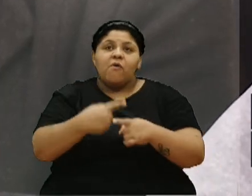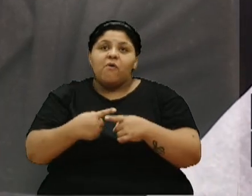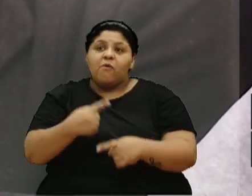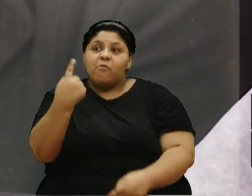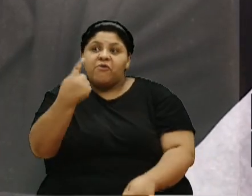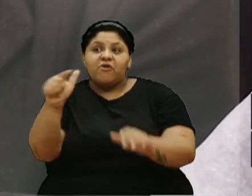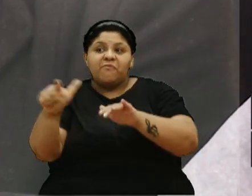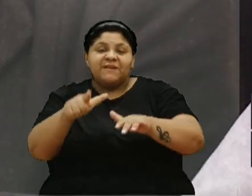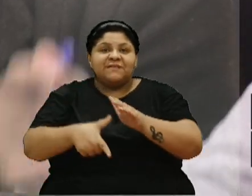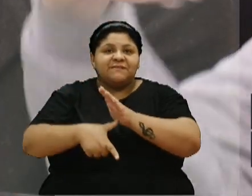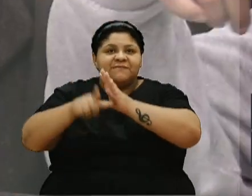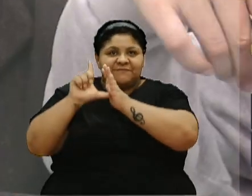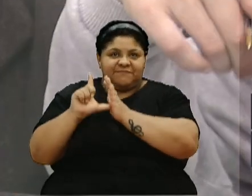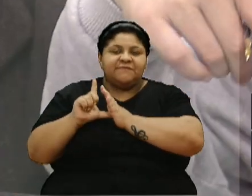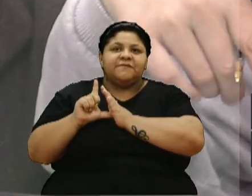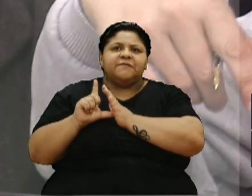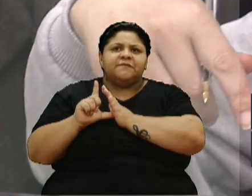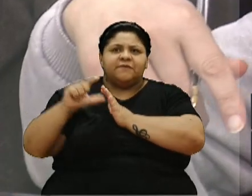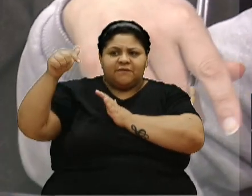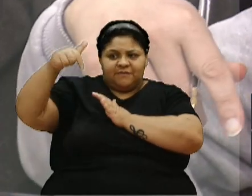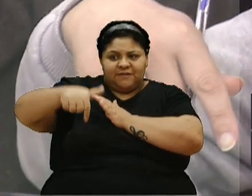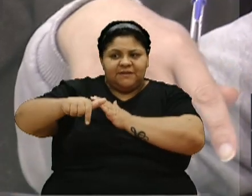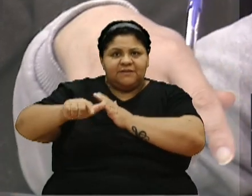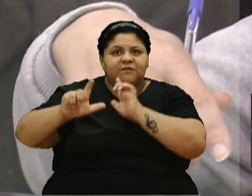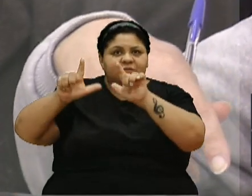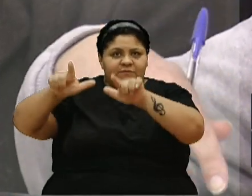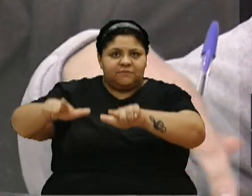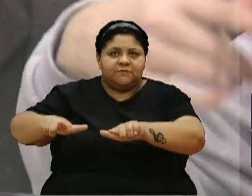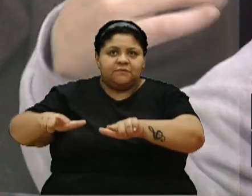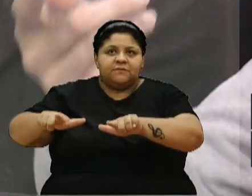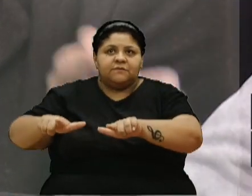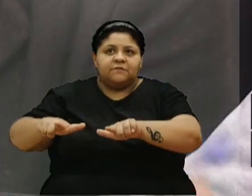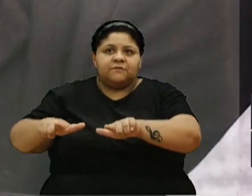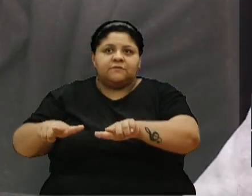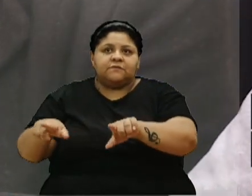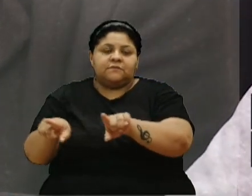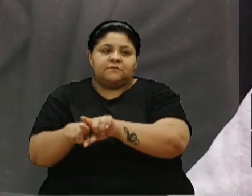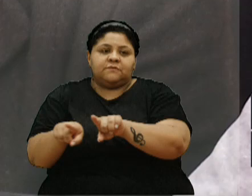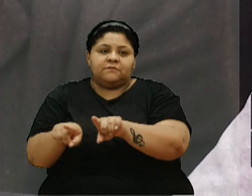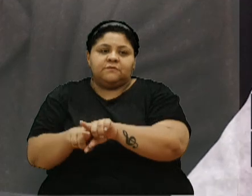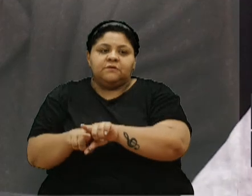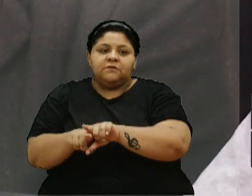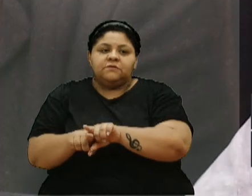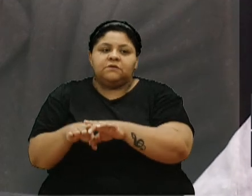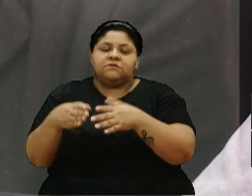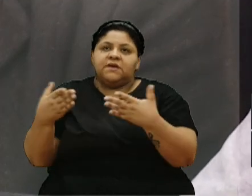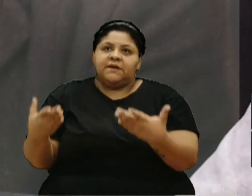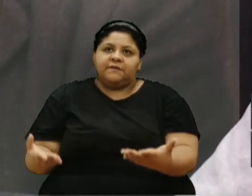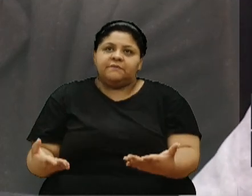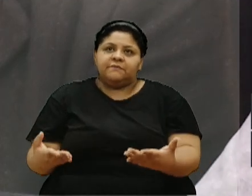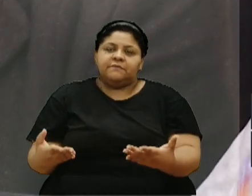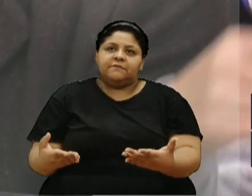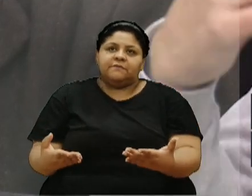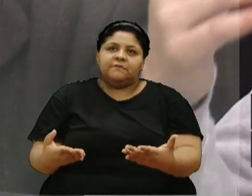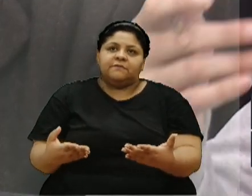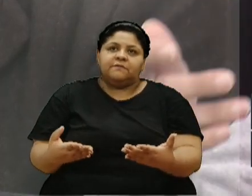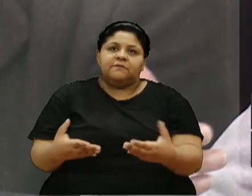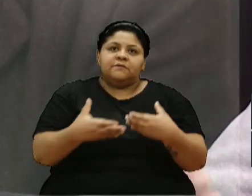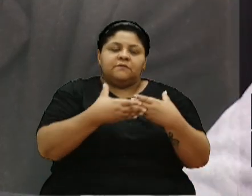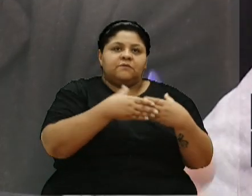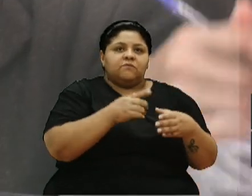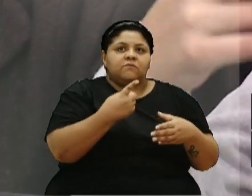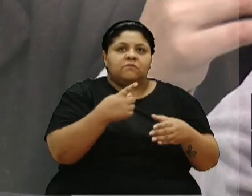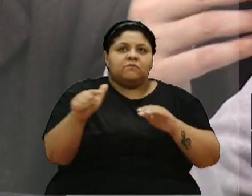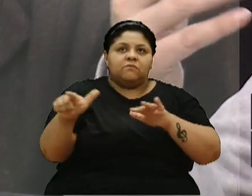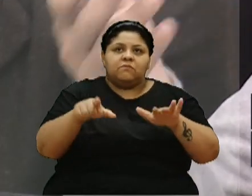uma semana antes, inclusive era nesse local que ia ser, lá em março de 2020, com o Covid, e uma semana